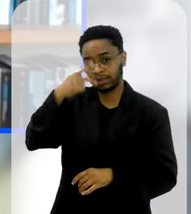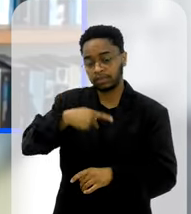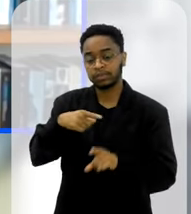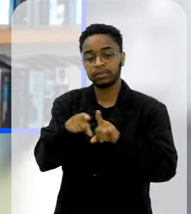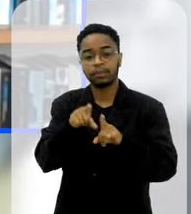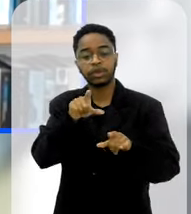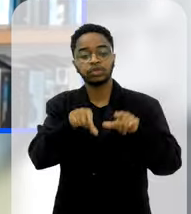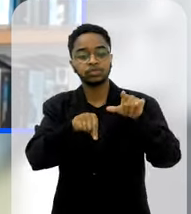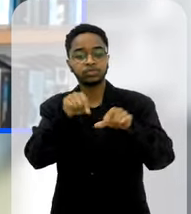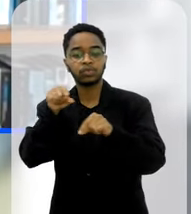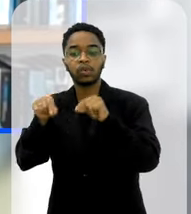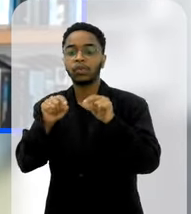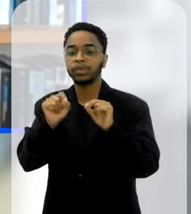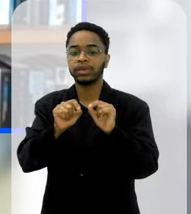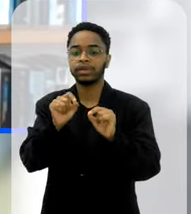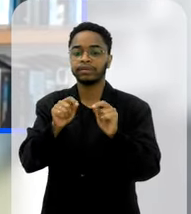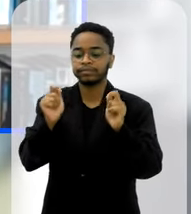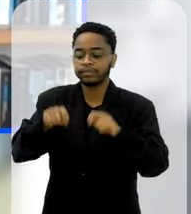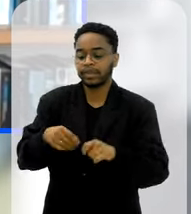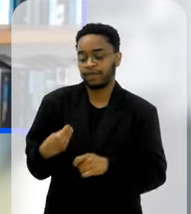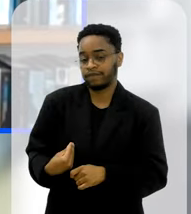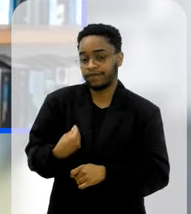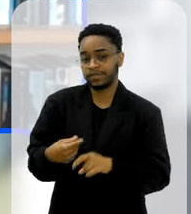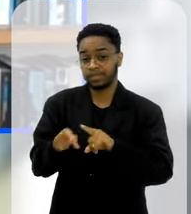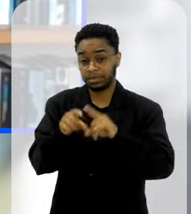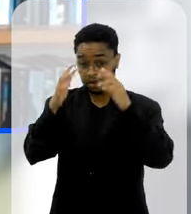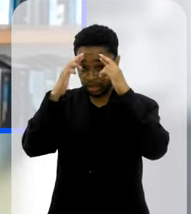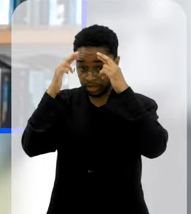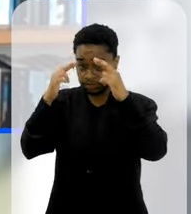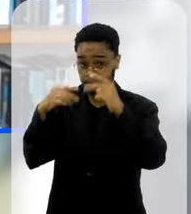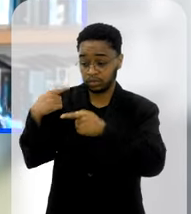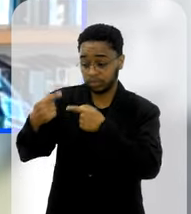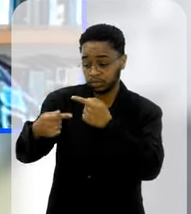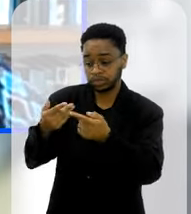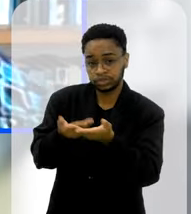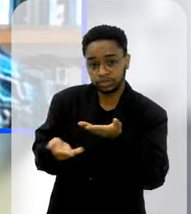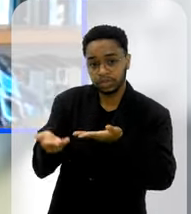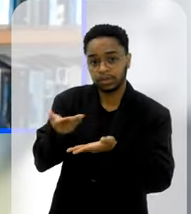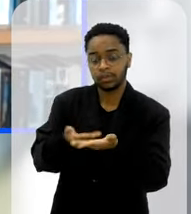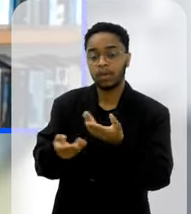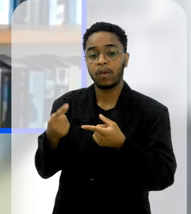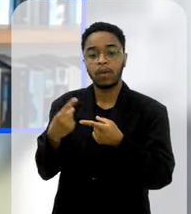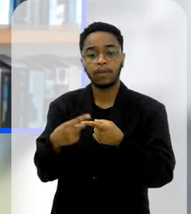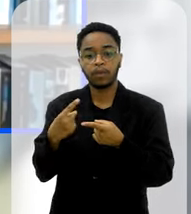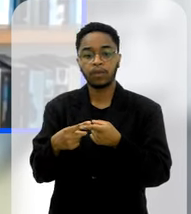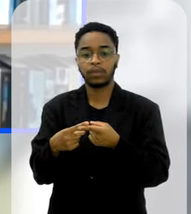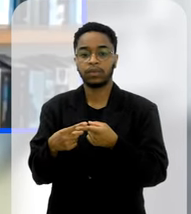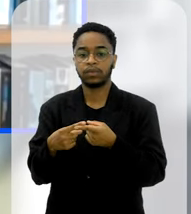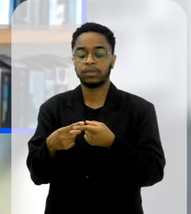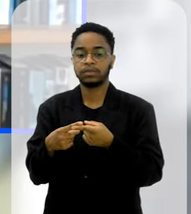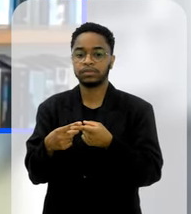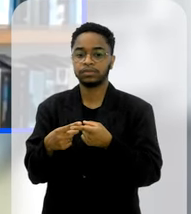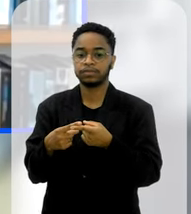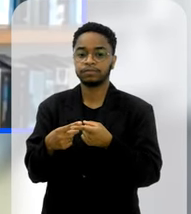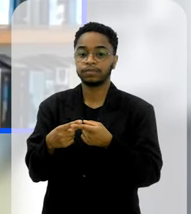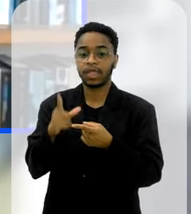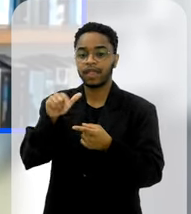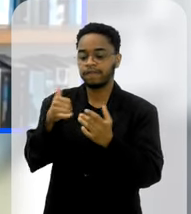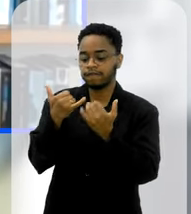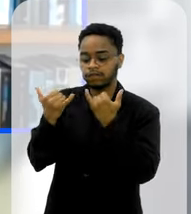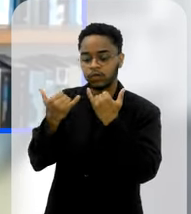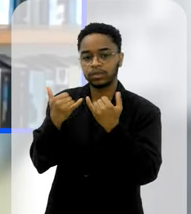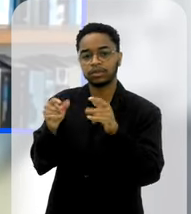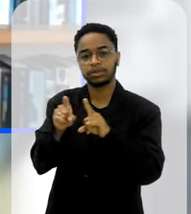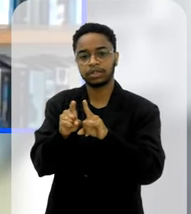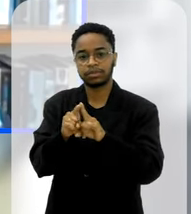nasce das escolhas e nasce na possibilidade da convivência e do respeito intergeracional, porque